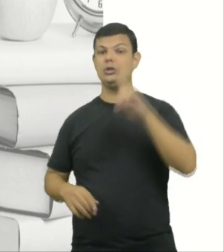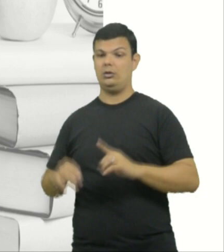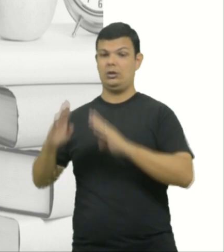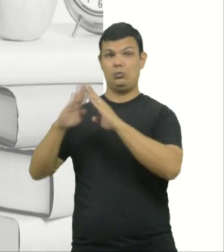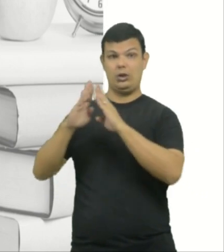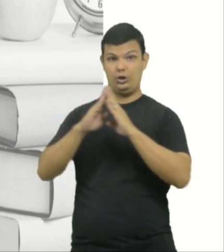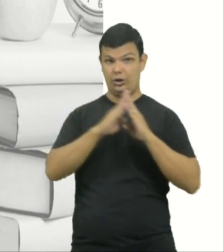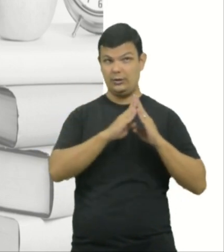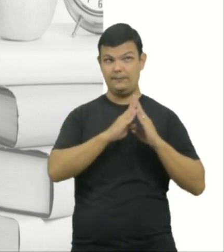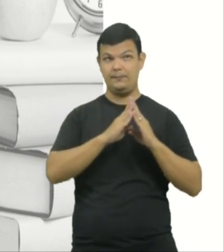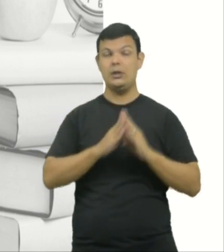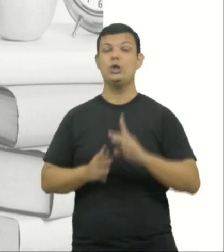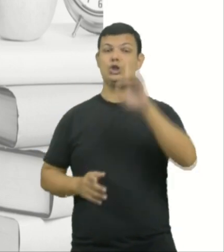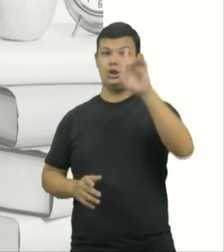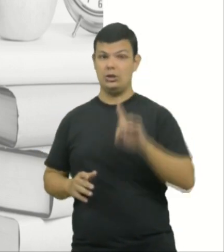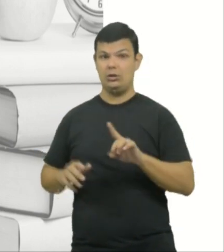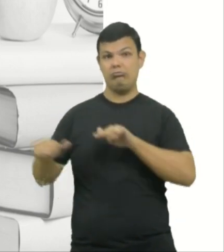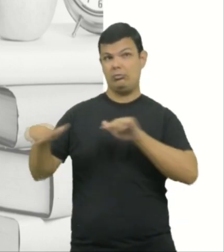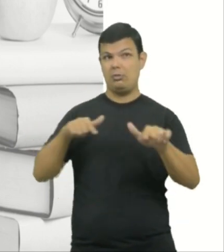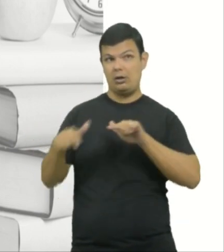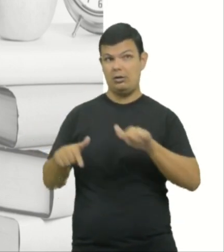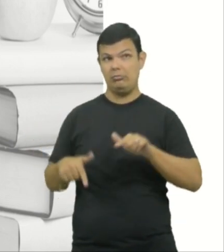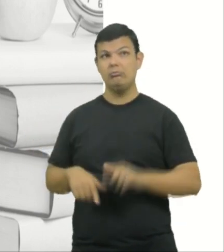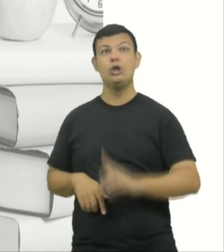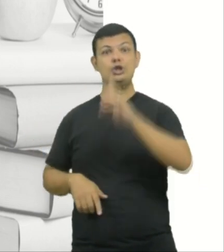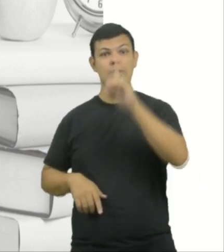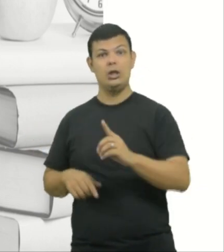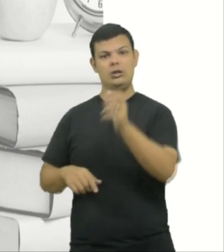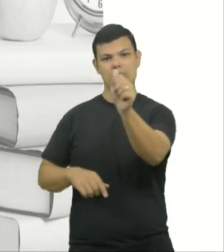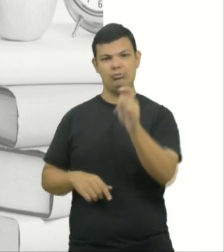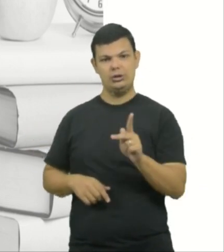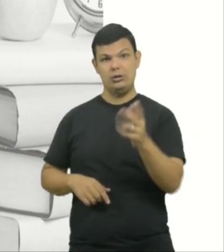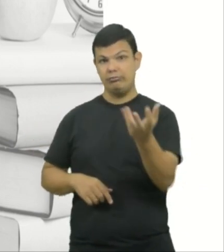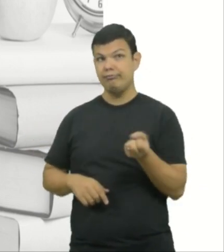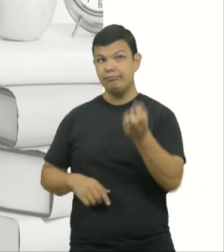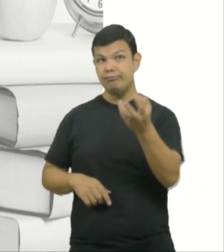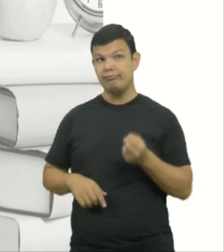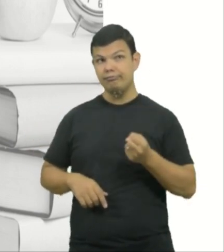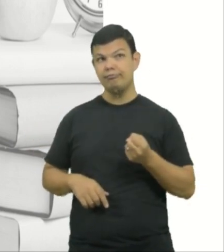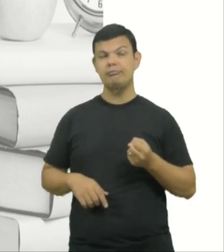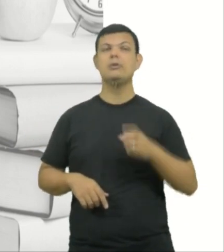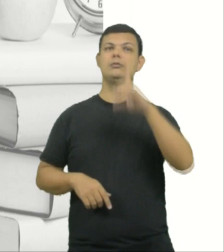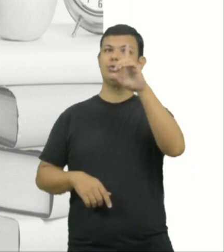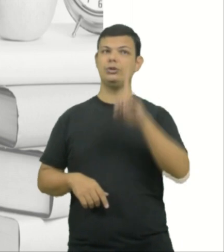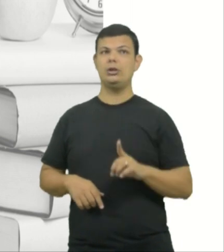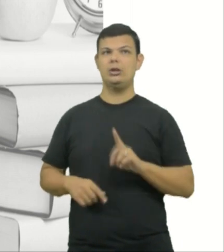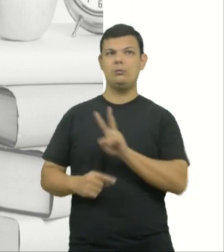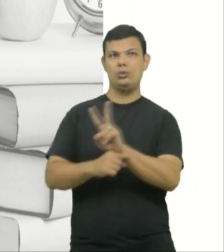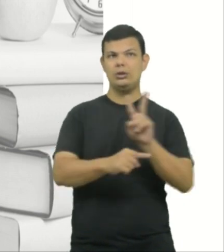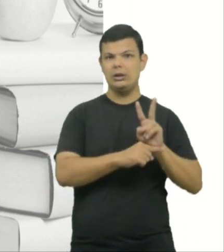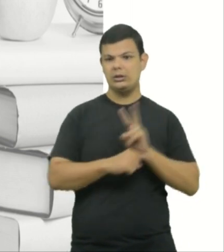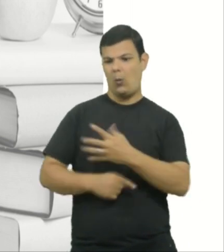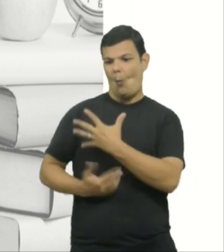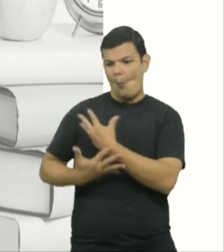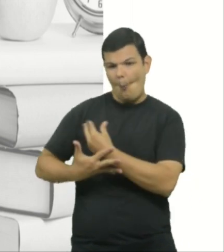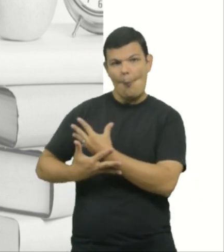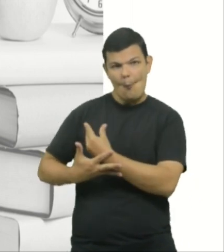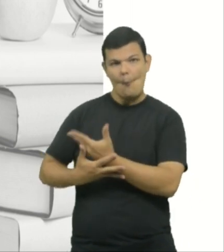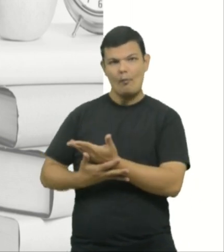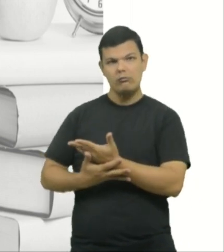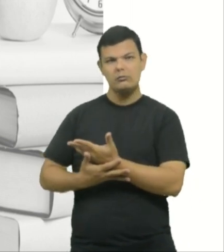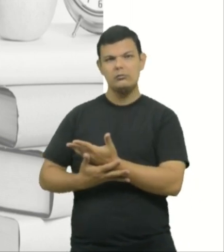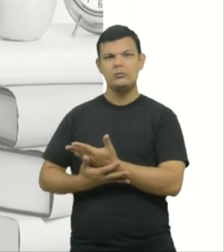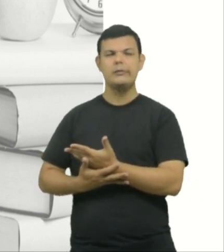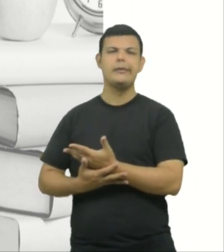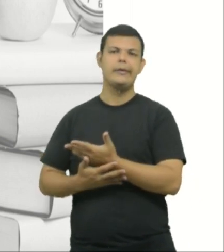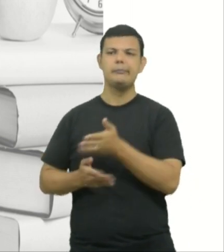direito à moradia, trabalho, à aposentadoria, proteção à maternidade, né? Você